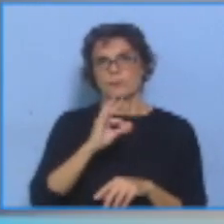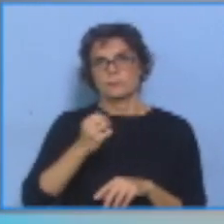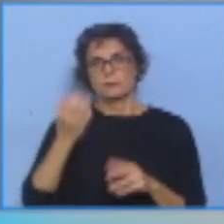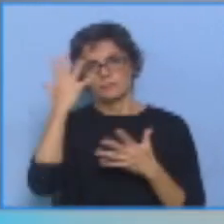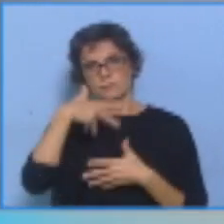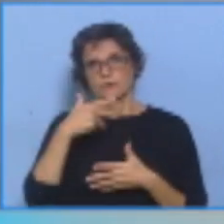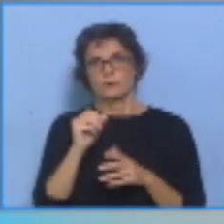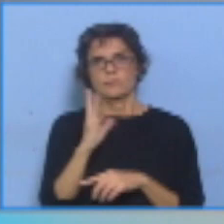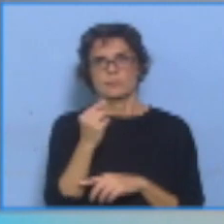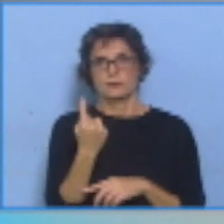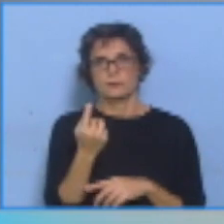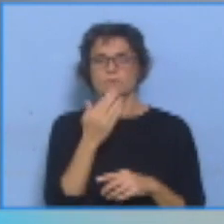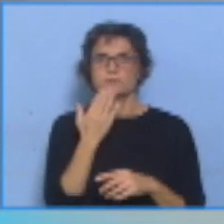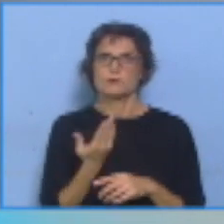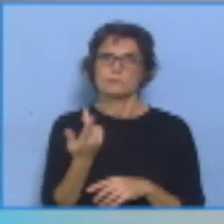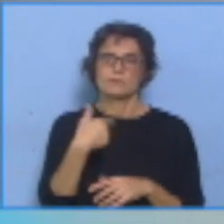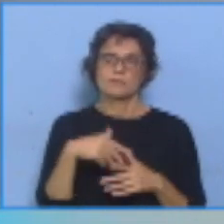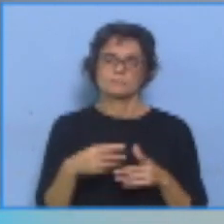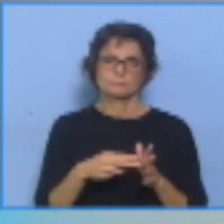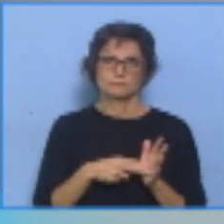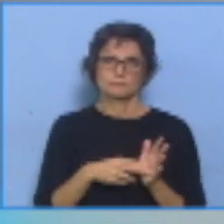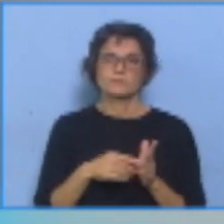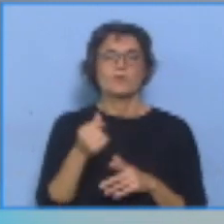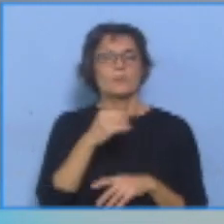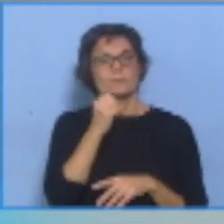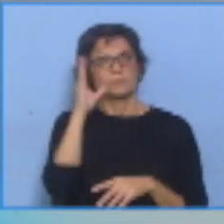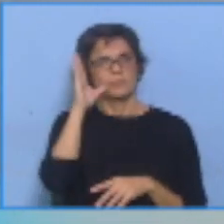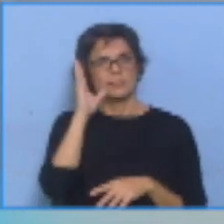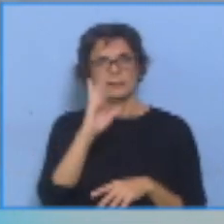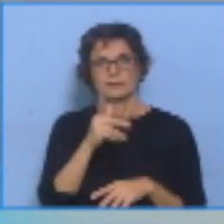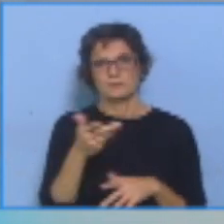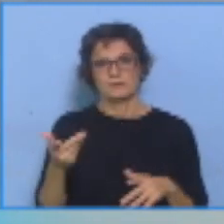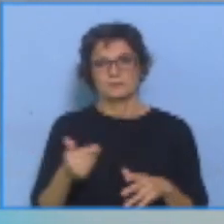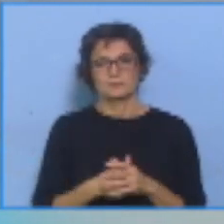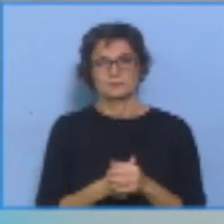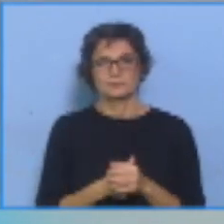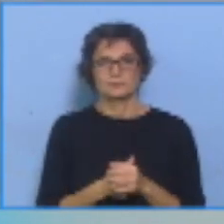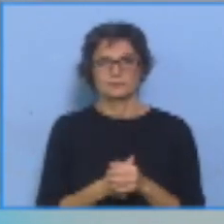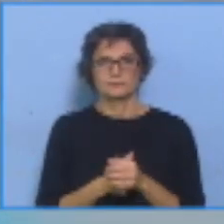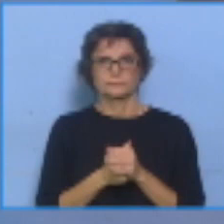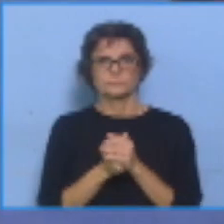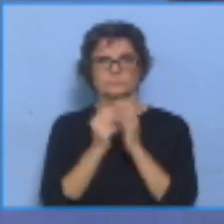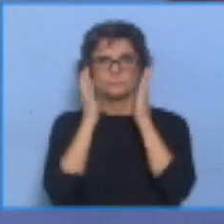22h45 na Antena 1. Obrigada por ter estado desse lado. Tenha uma boa tarde. Até amanhã, se Deus quiser.